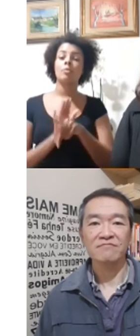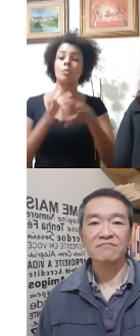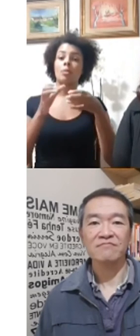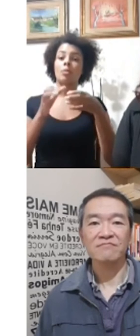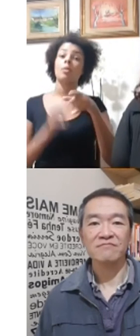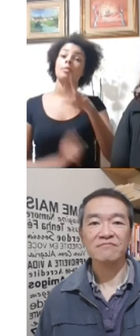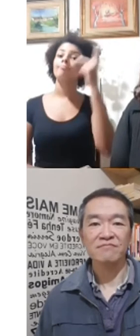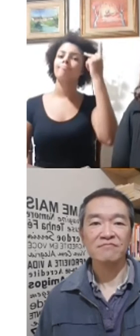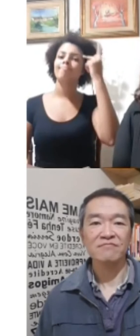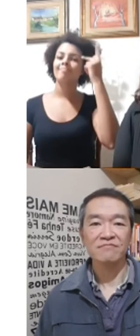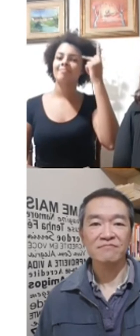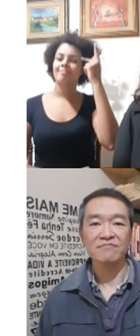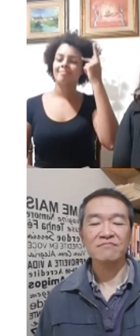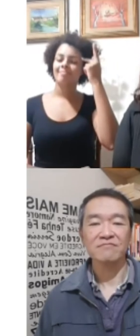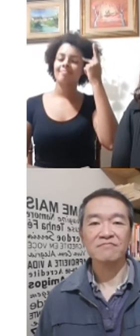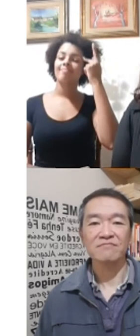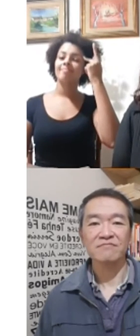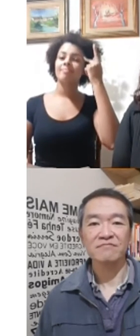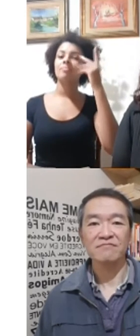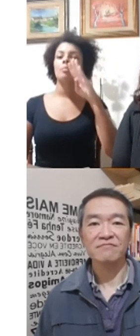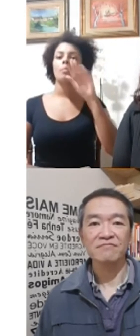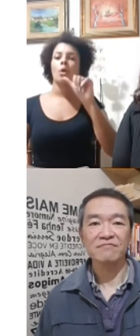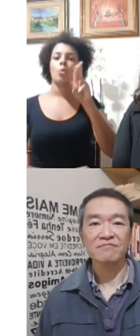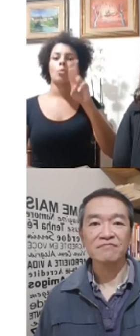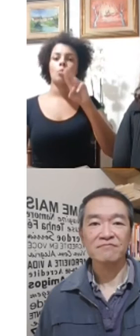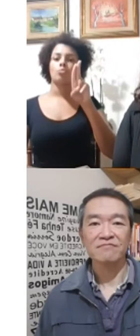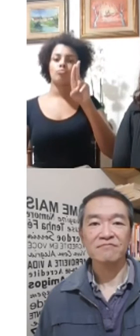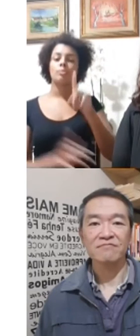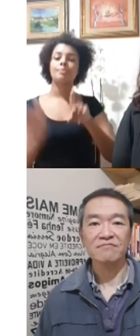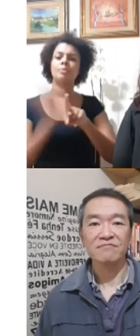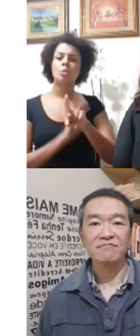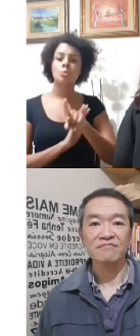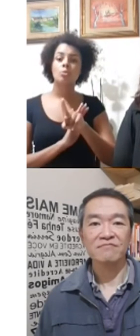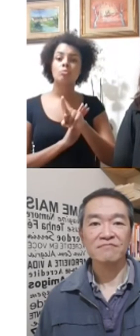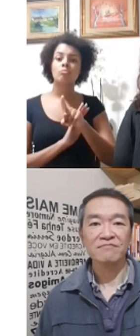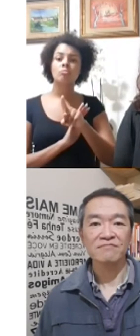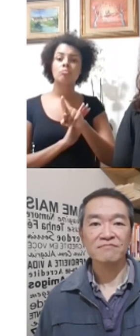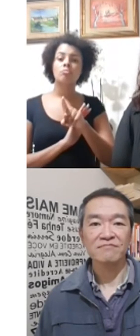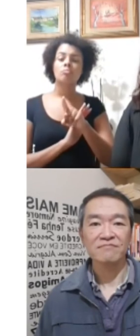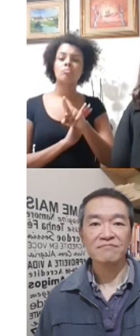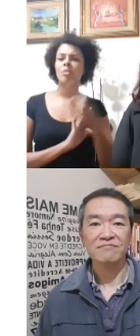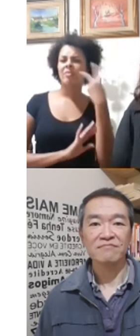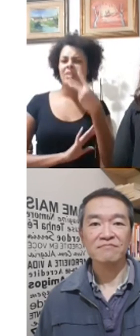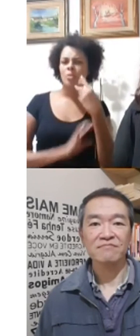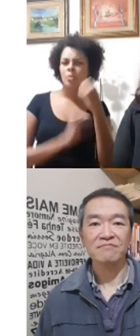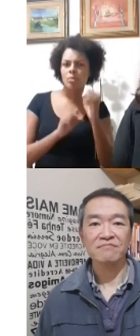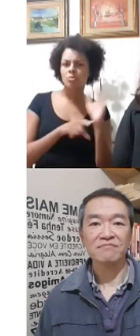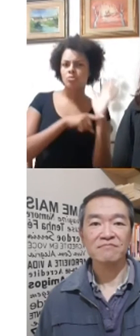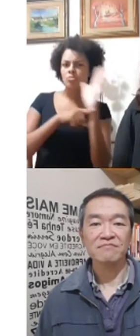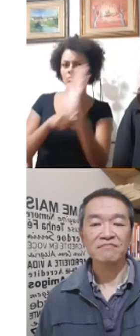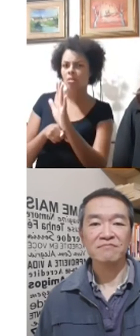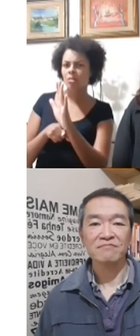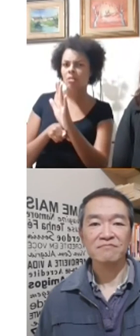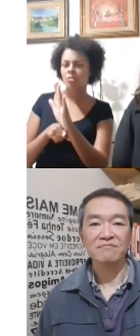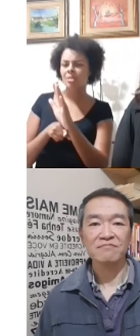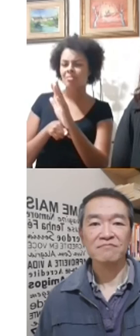Bauru, São Paulo. Ela pergunta se eles podem ajudar nessa questão e que o papel não seria